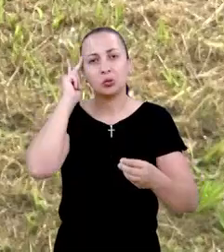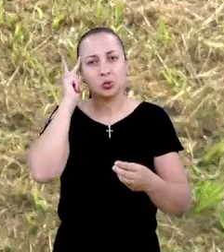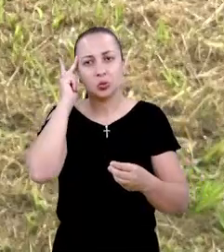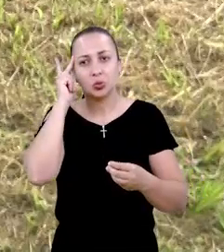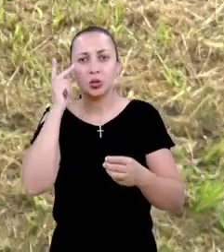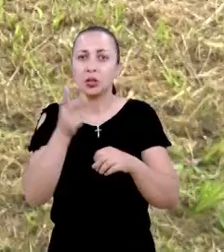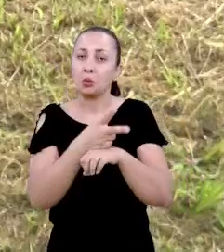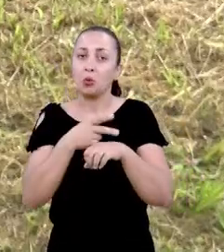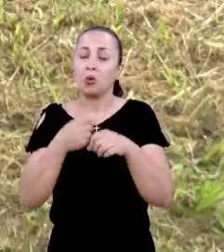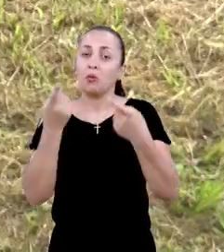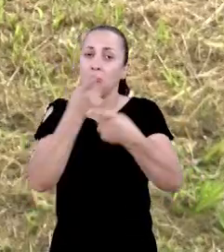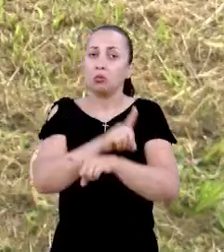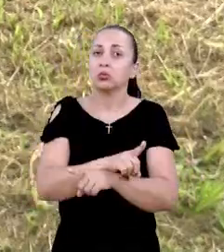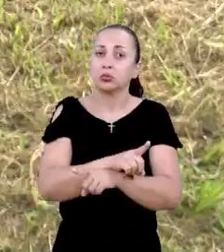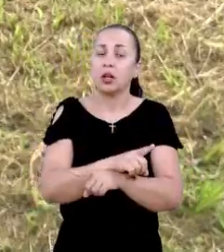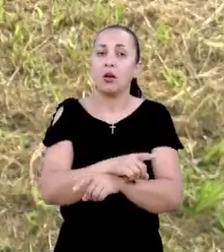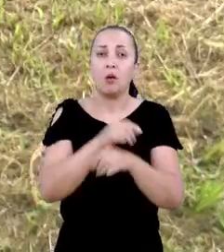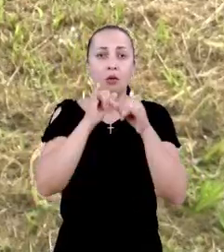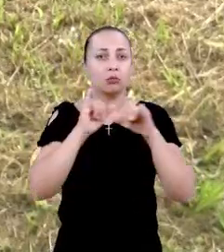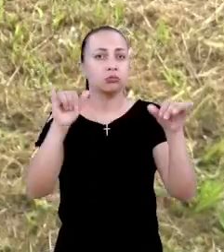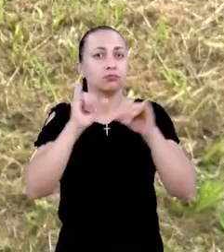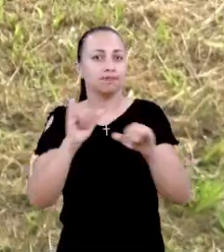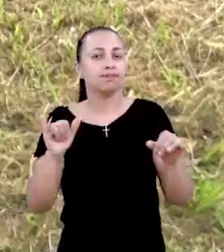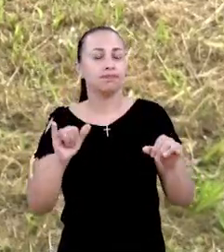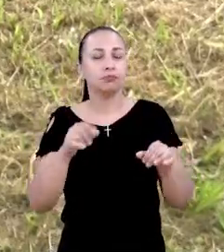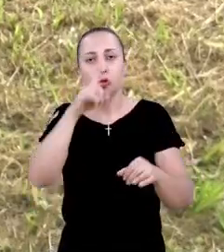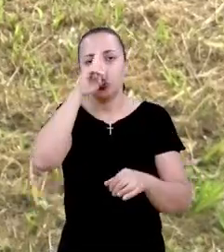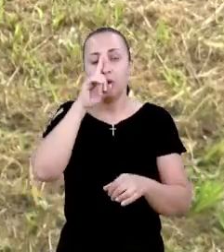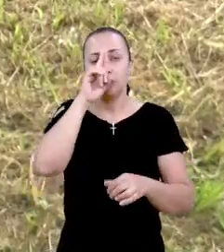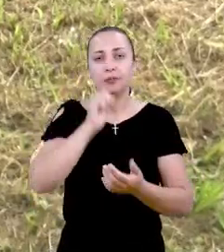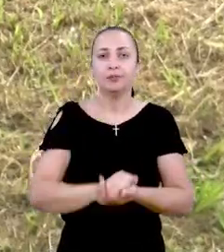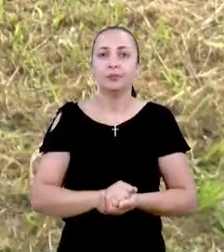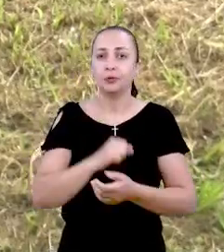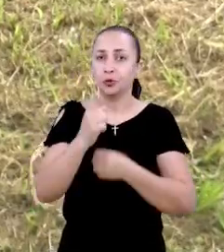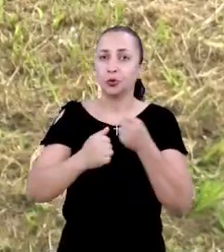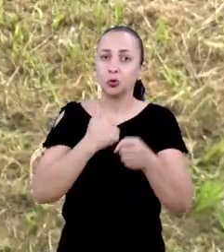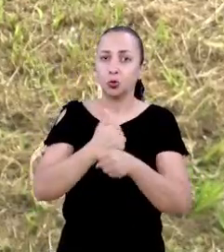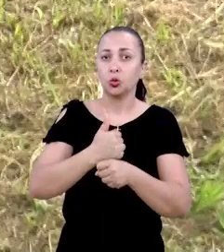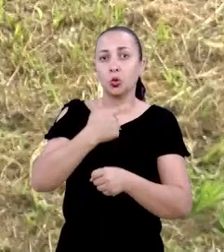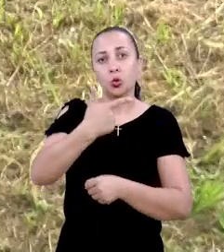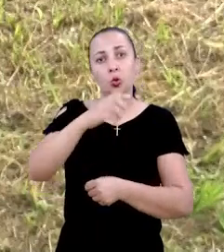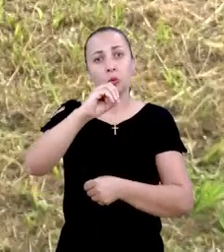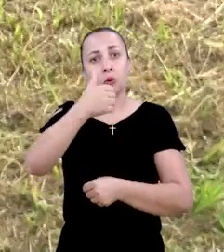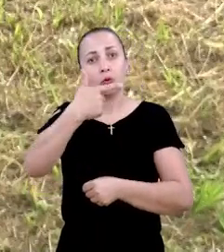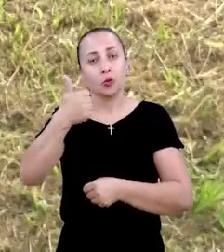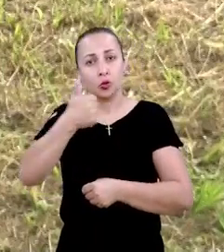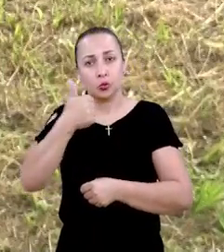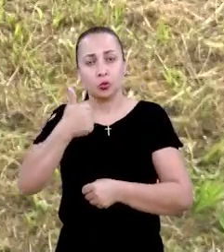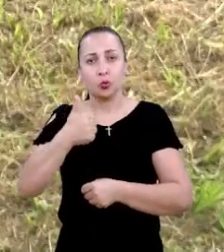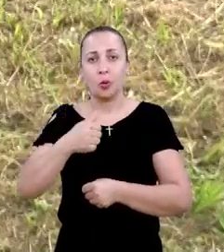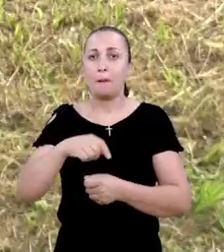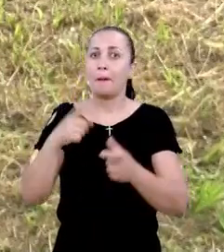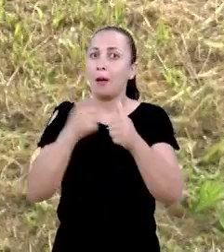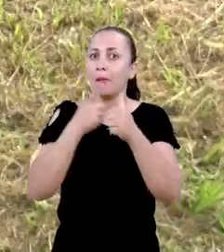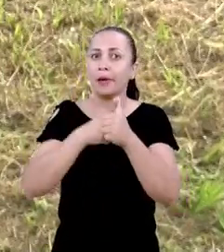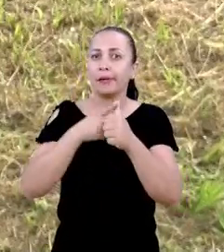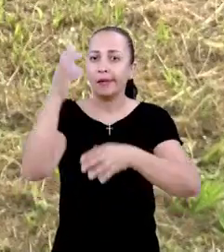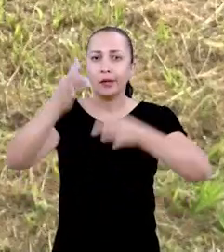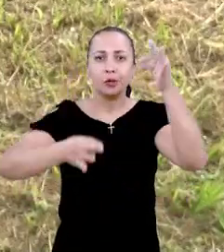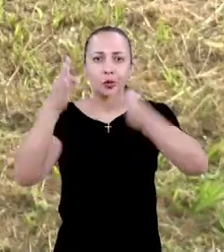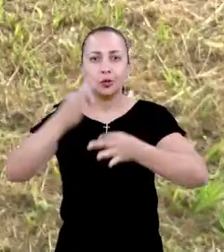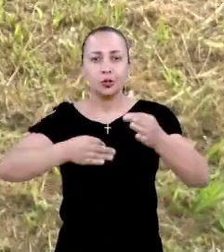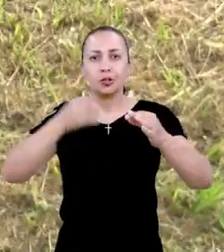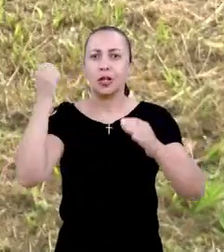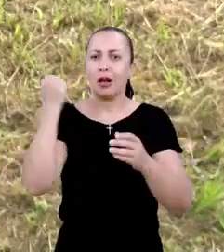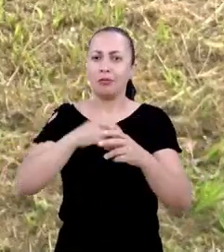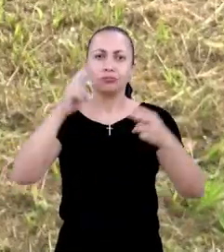opor ou denunciar os crimes do regime. Em 2021, pela primeira vez, a Justiça brasileira condenou um agente